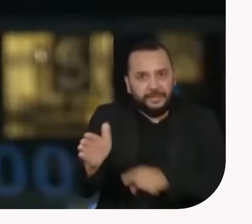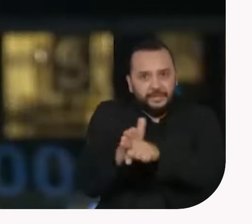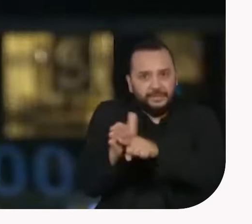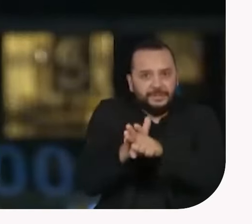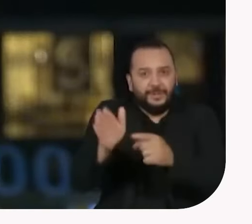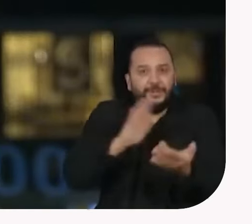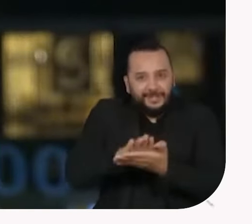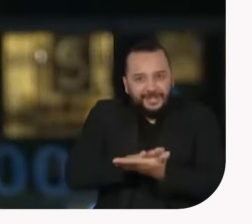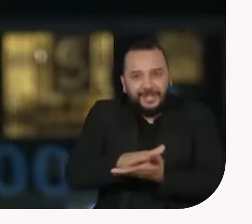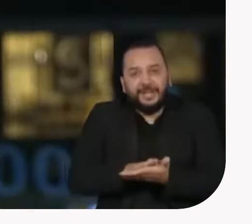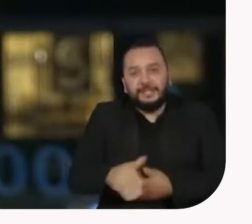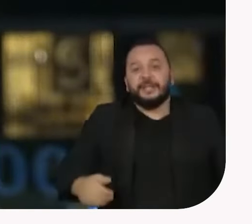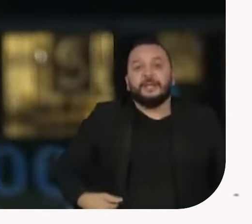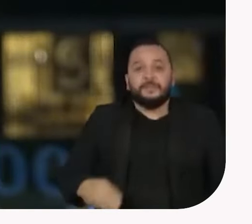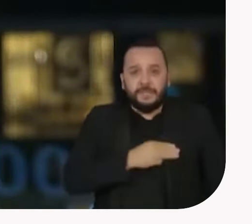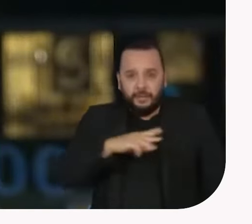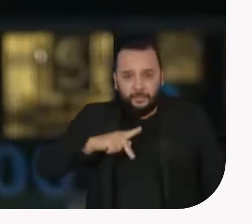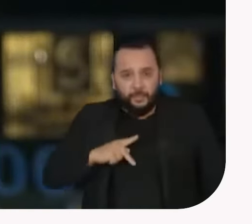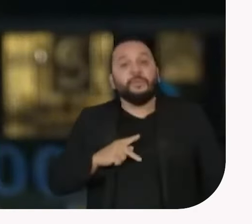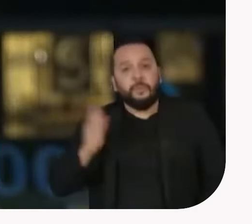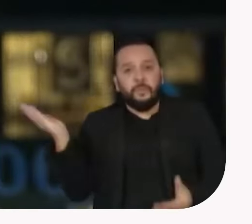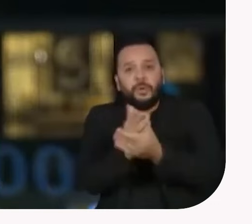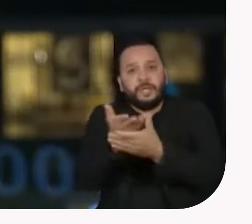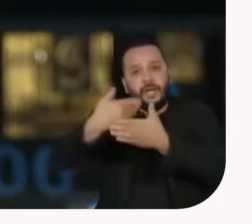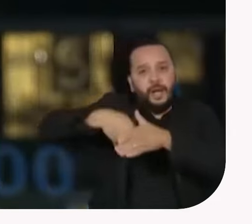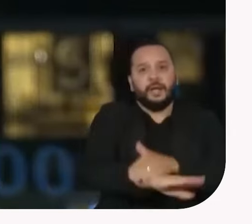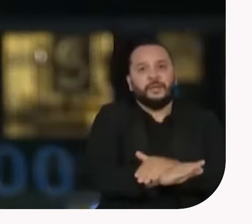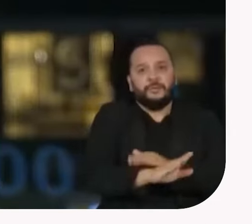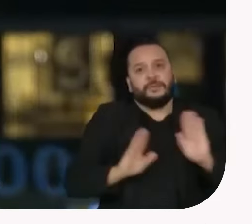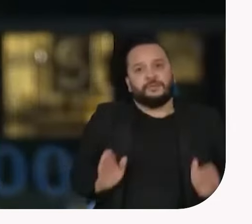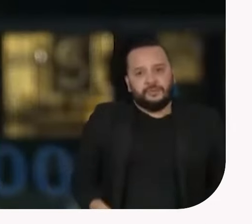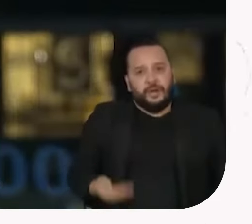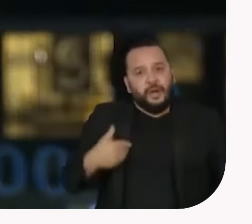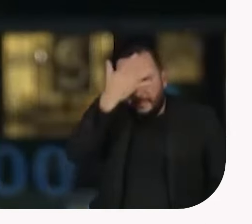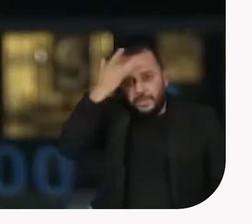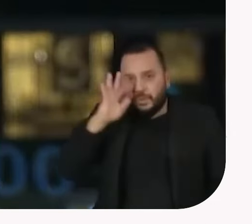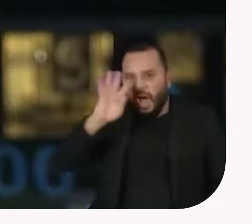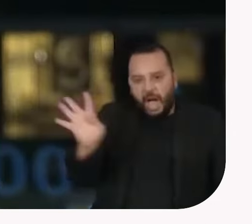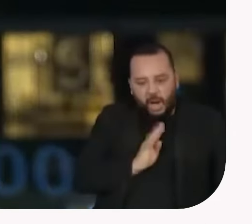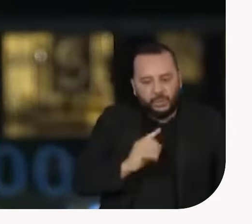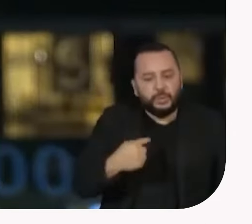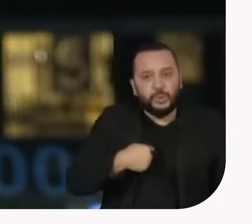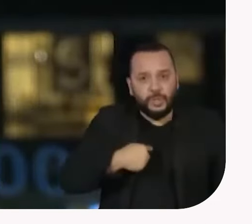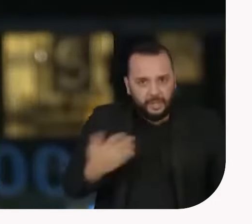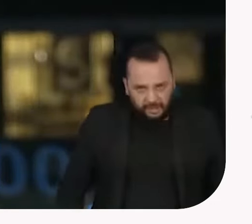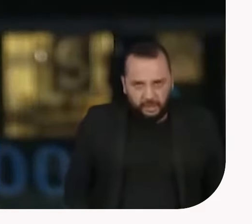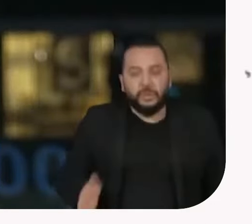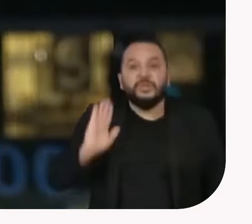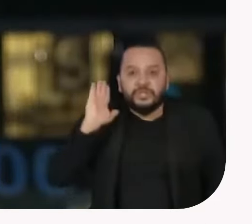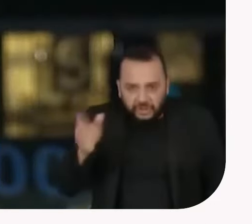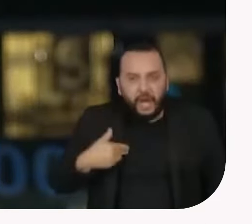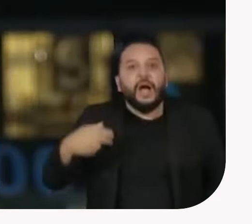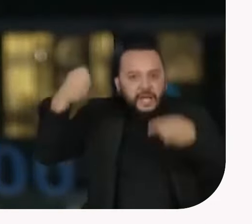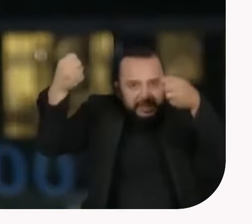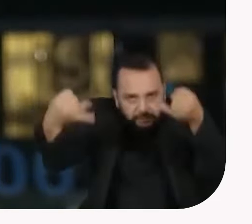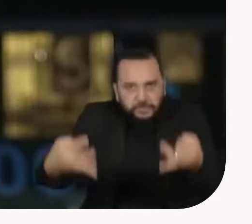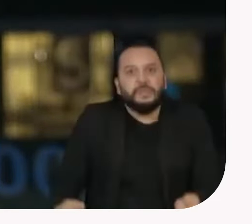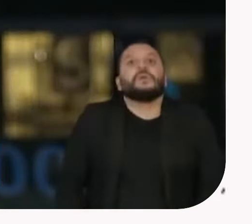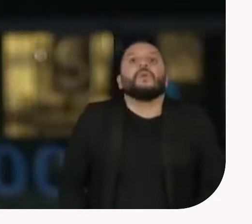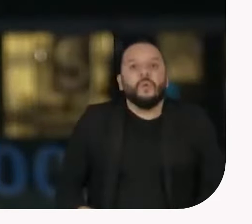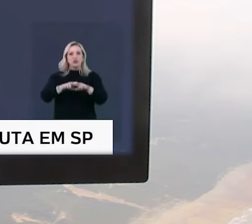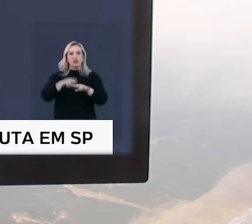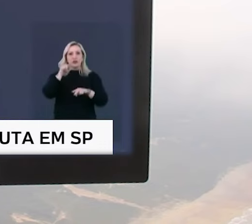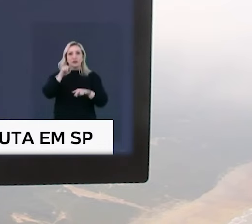O eleitor pode ter lido tudo isso como bullying. E aí, diante do bullying, a cadeirada é mais do que